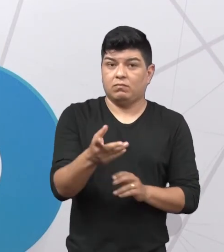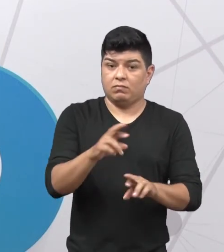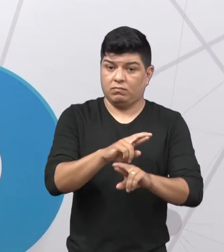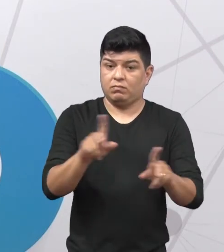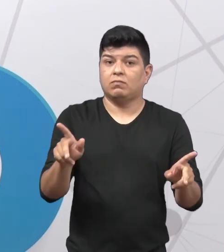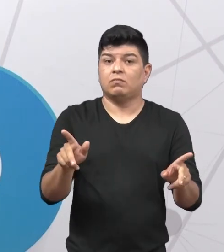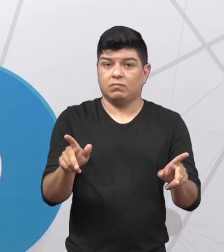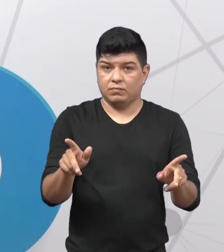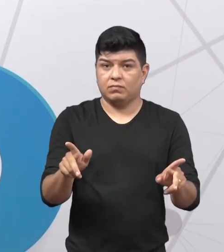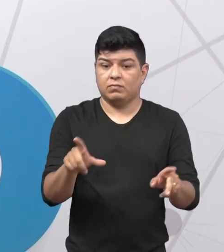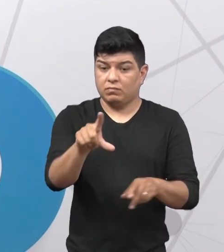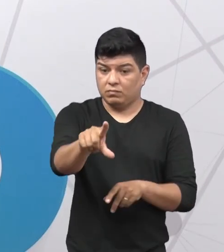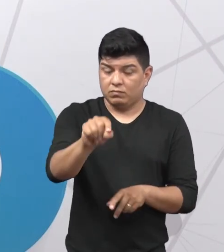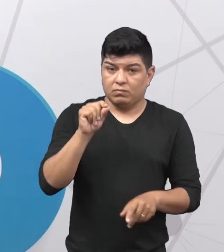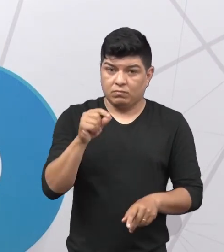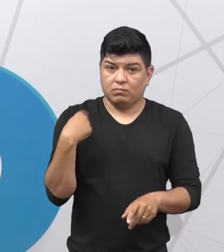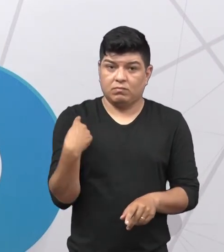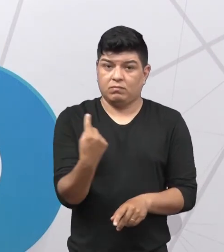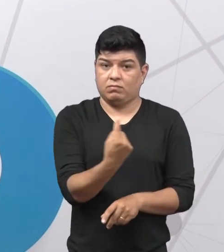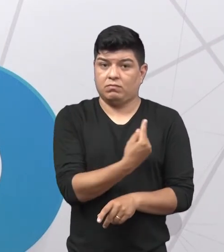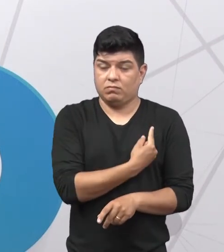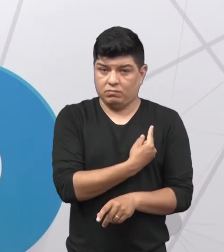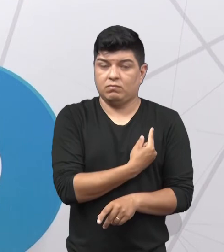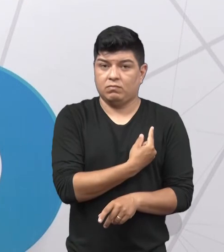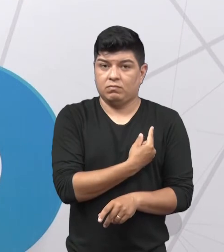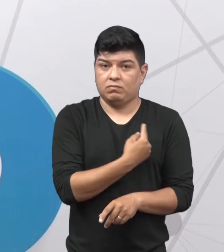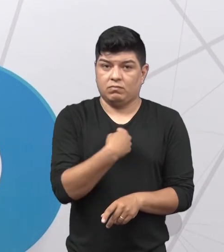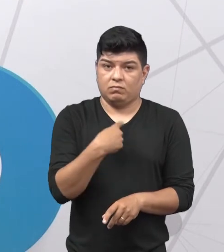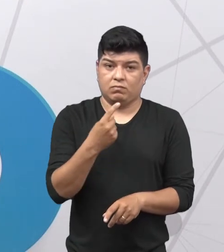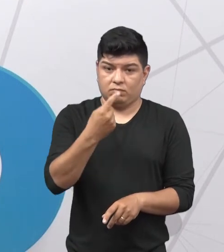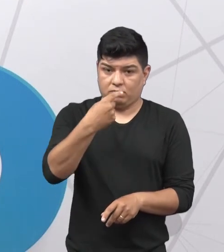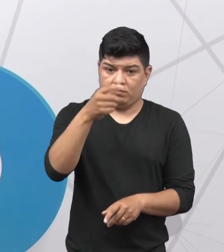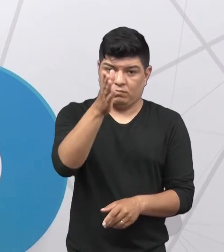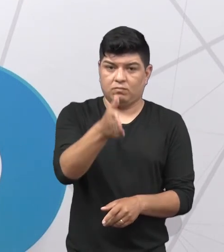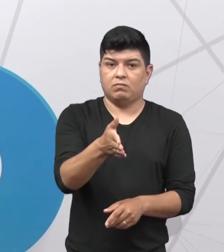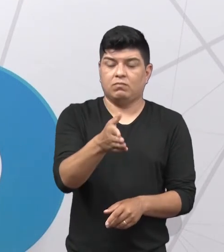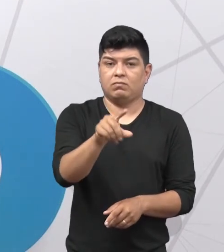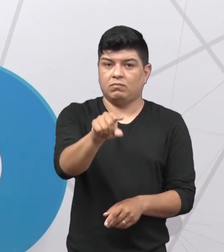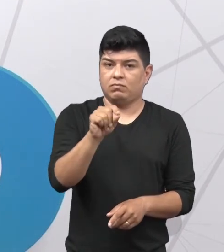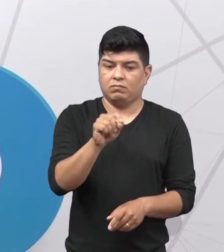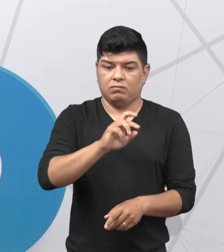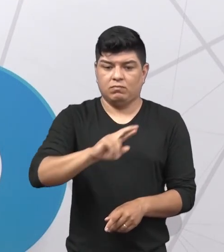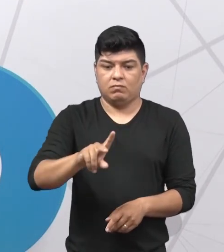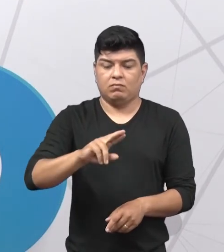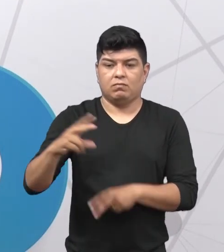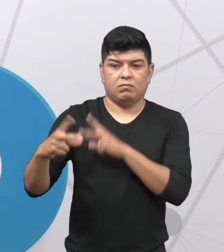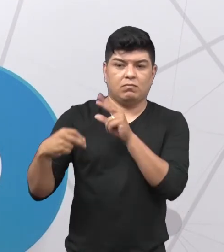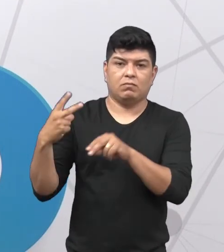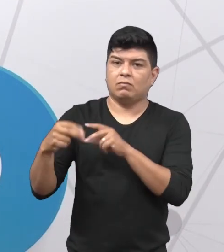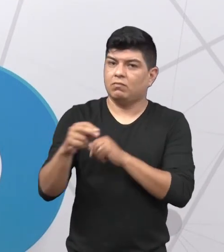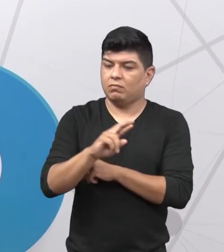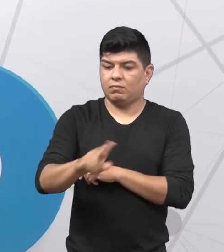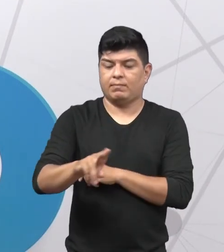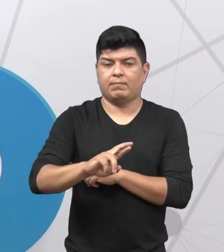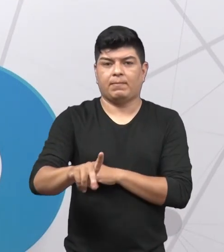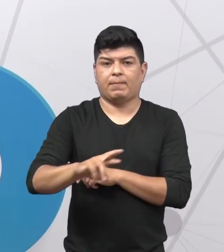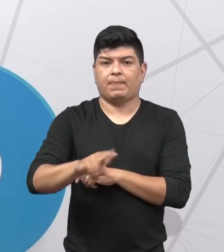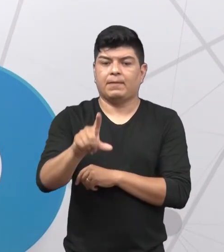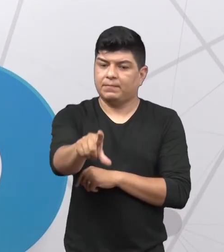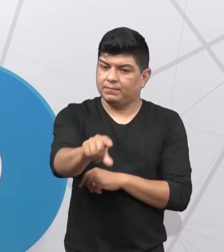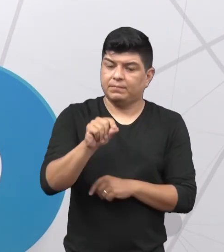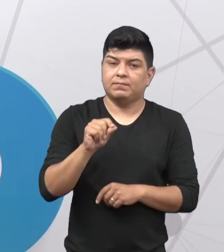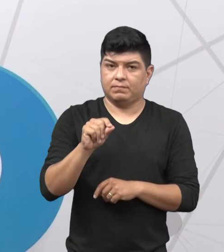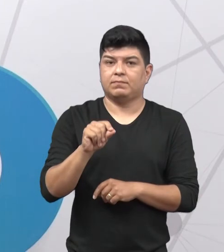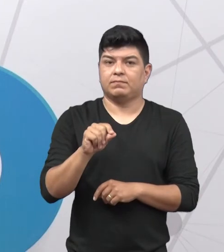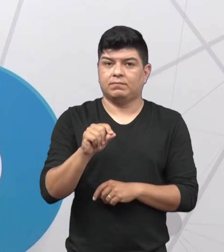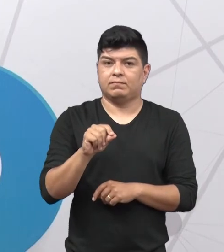Nós escolhemos nossos representantes, né, nós não participamos diretamente dos debates, nós escolhemos nossos representantes, e